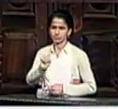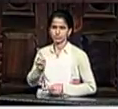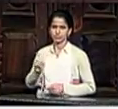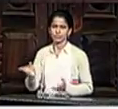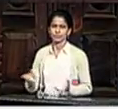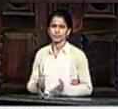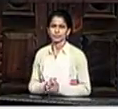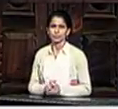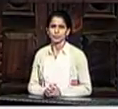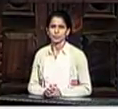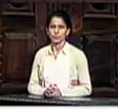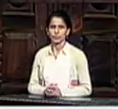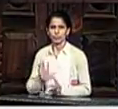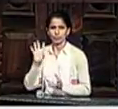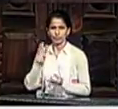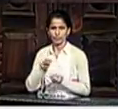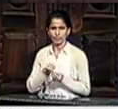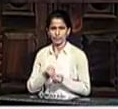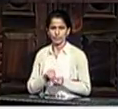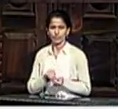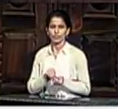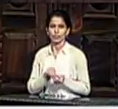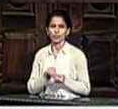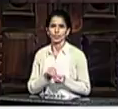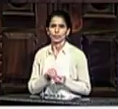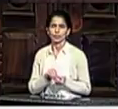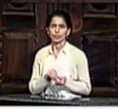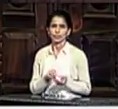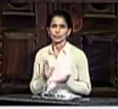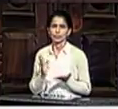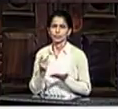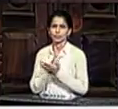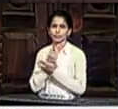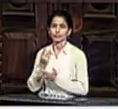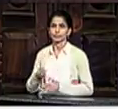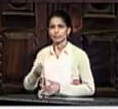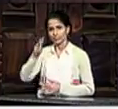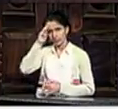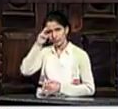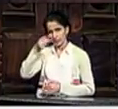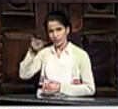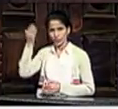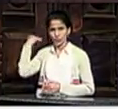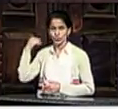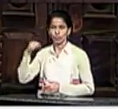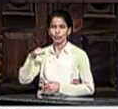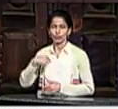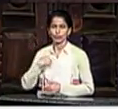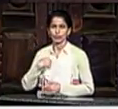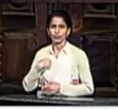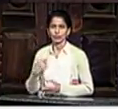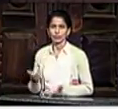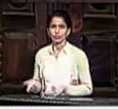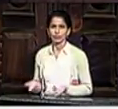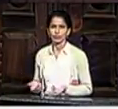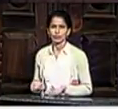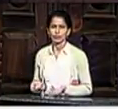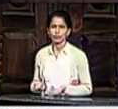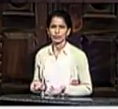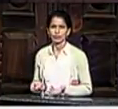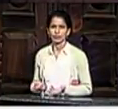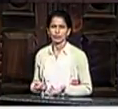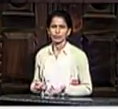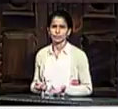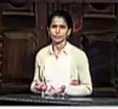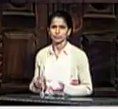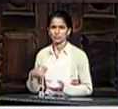Para concluir, nobre deputado. Vou concluir. Como aconteceu na terça-feira passada comigo, que não usei porque não fui